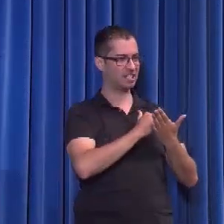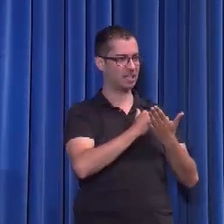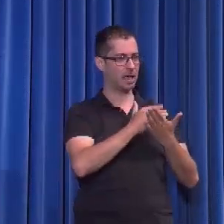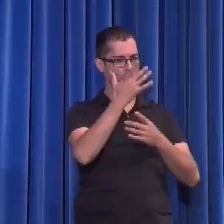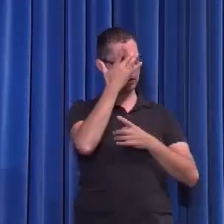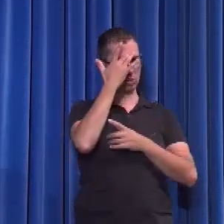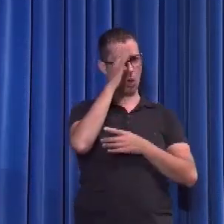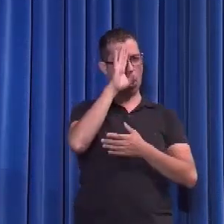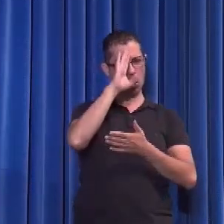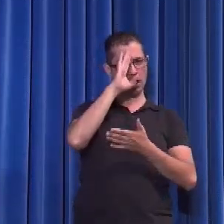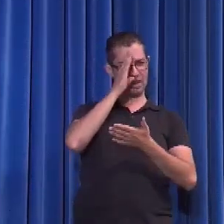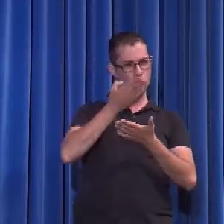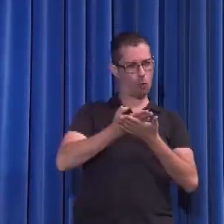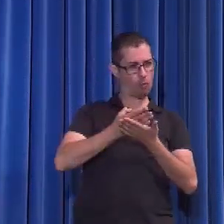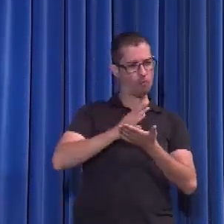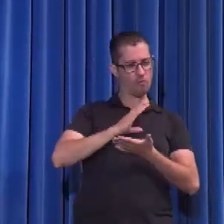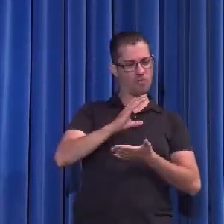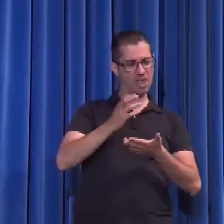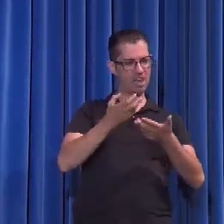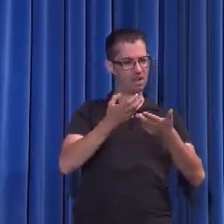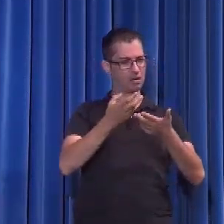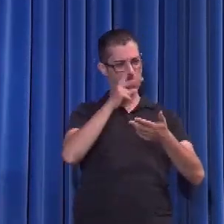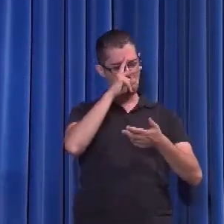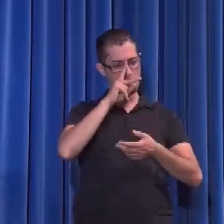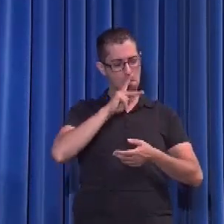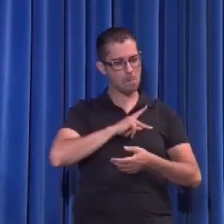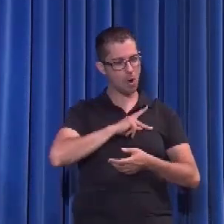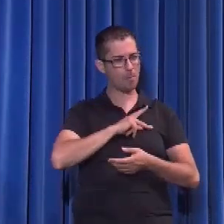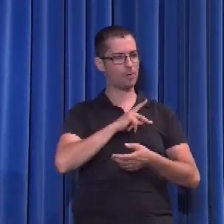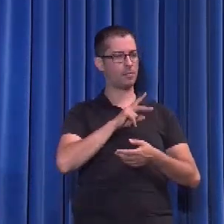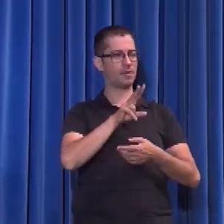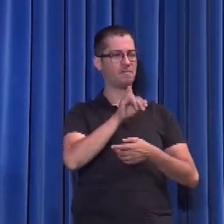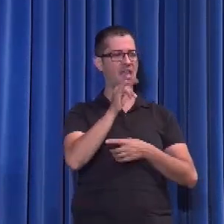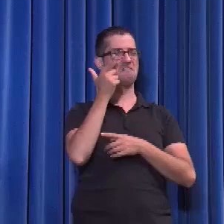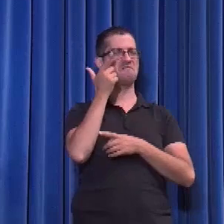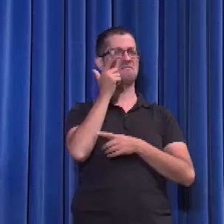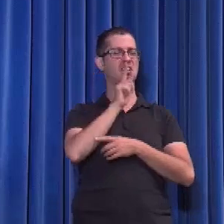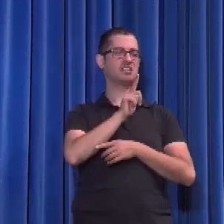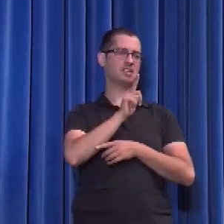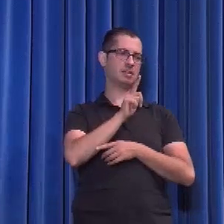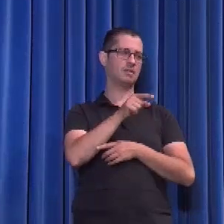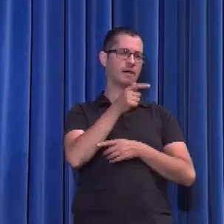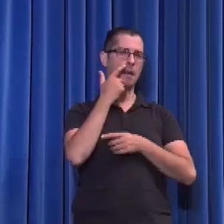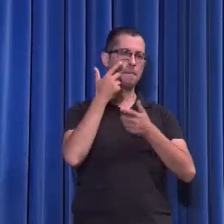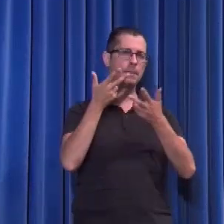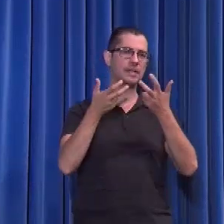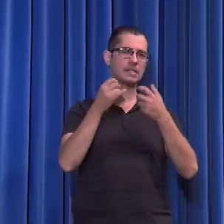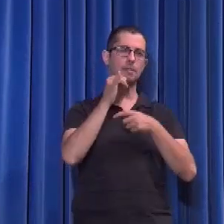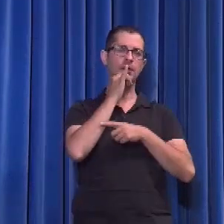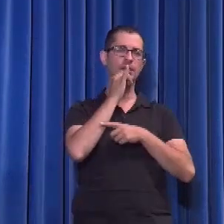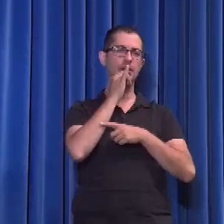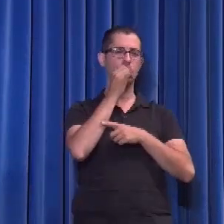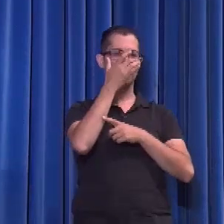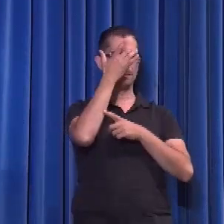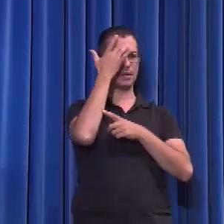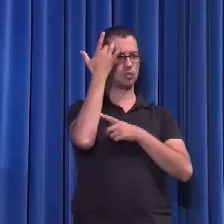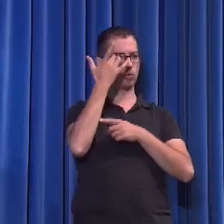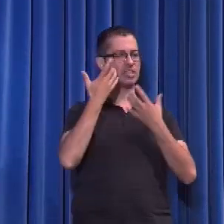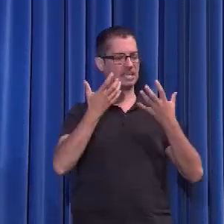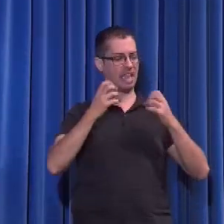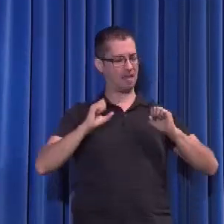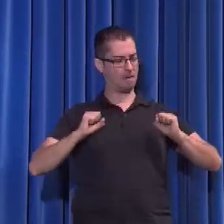que vençam. Você vai perceber que sempre que uma pessoa quiser se fortalecer em si